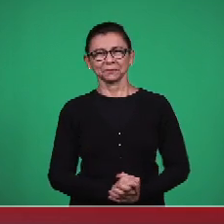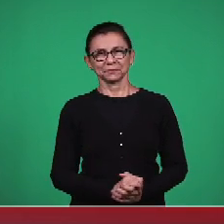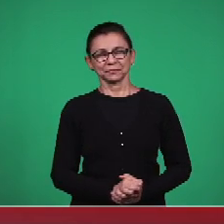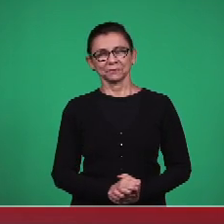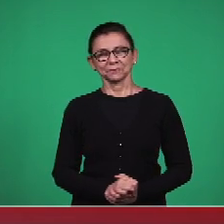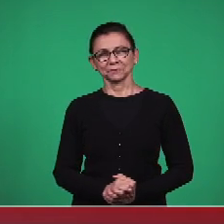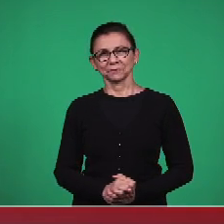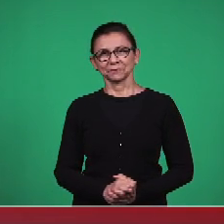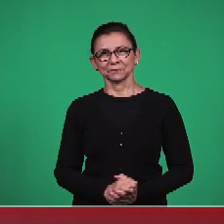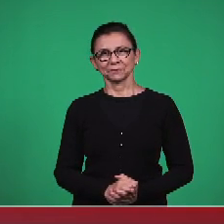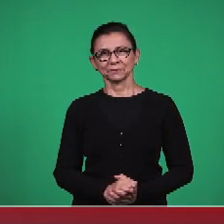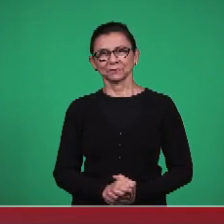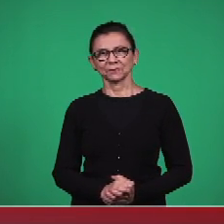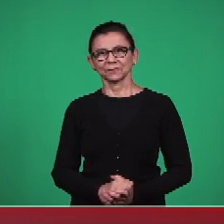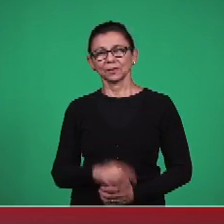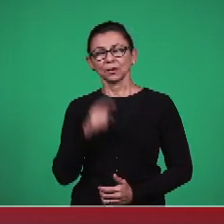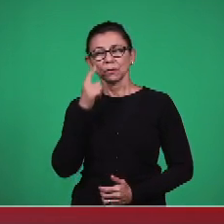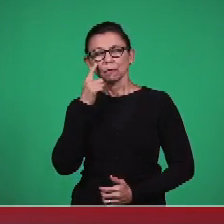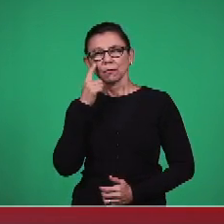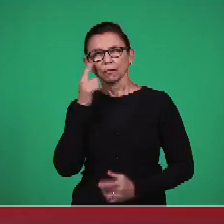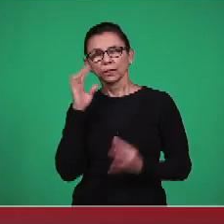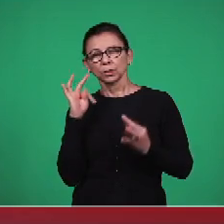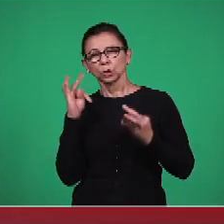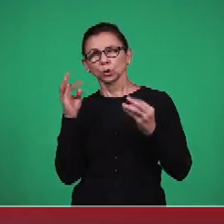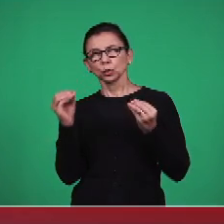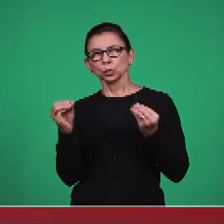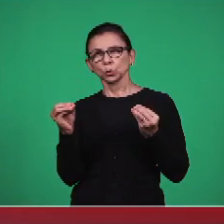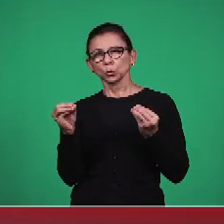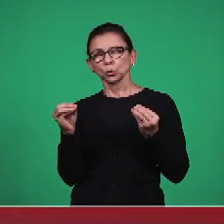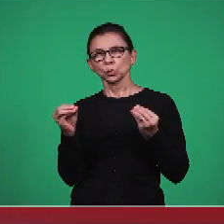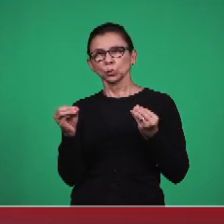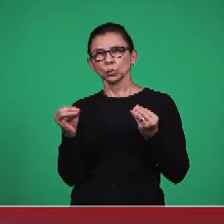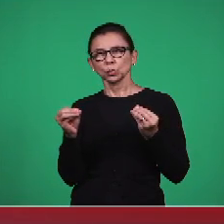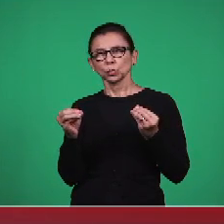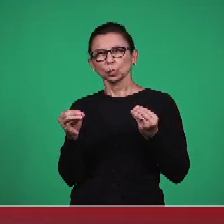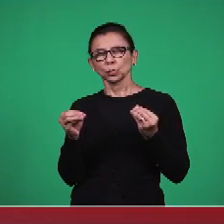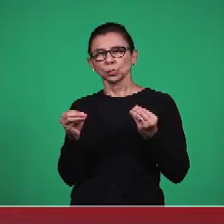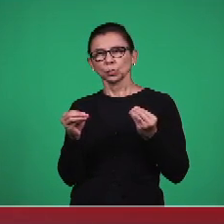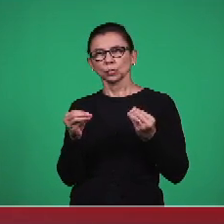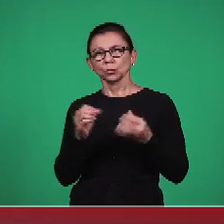www.satelitemaranata.org.br, onde vão encontrar todas as instruções para enviar as